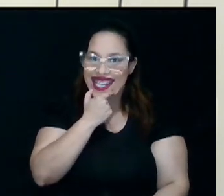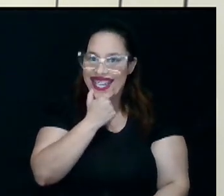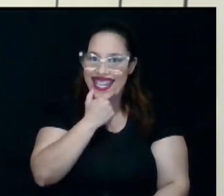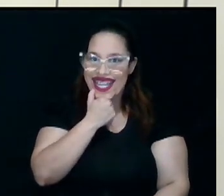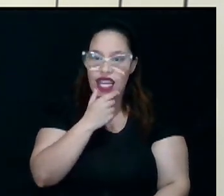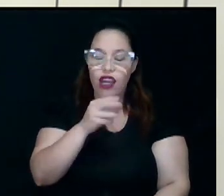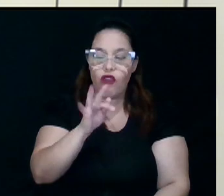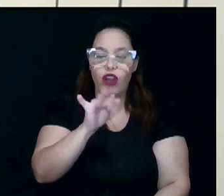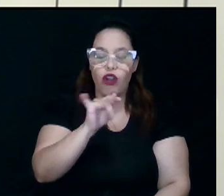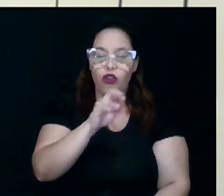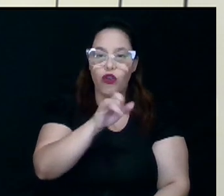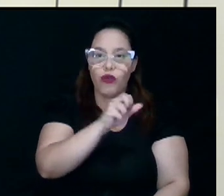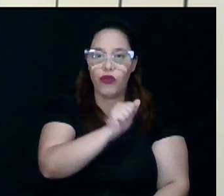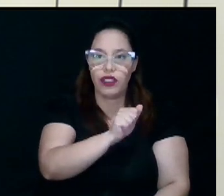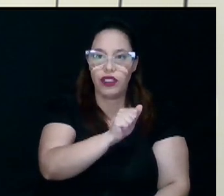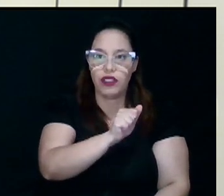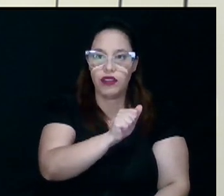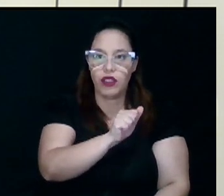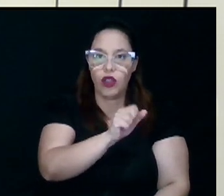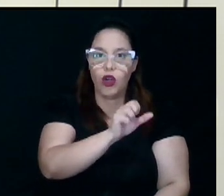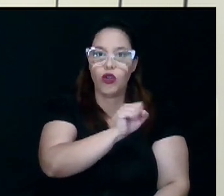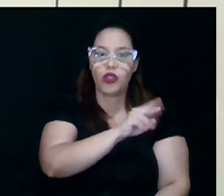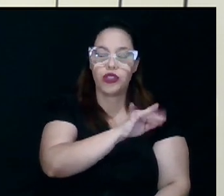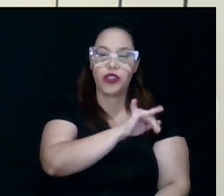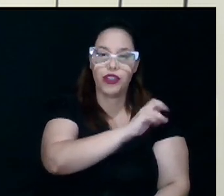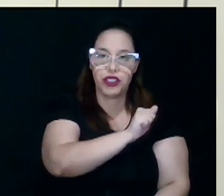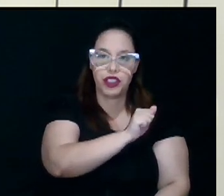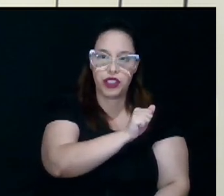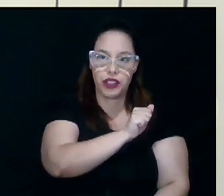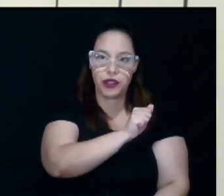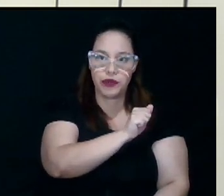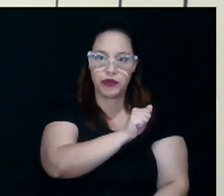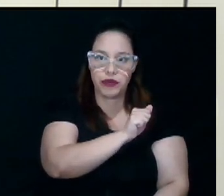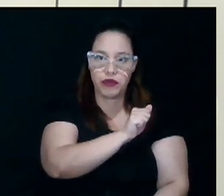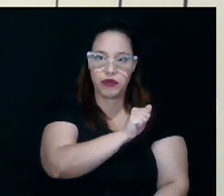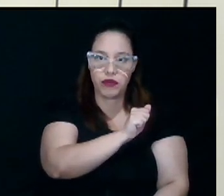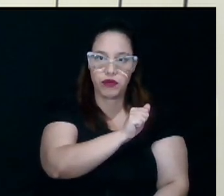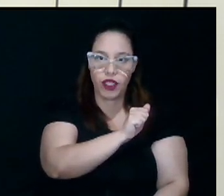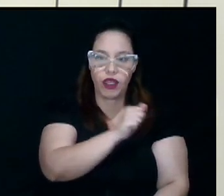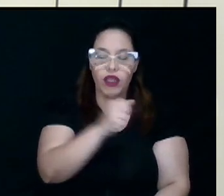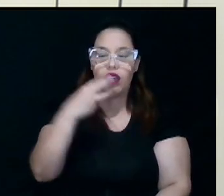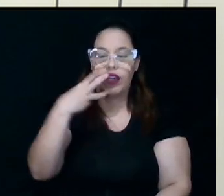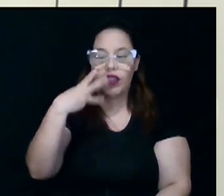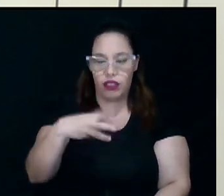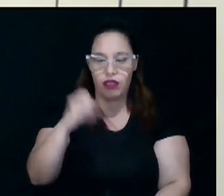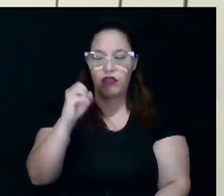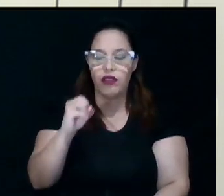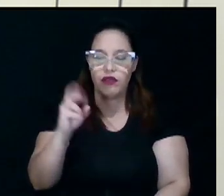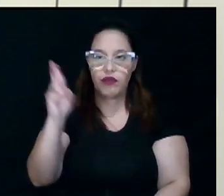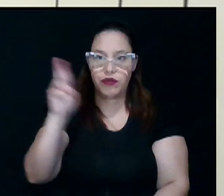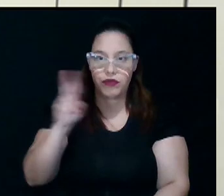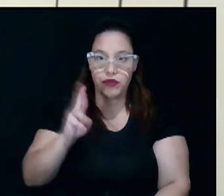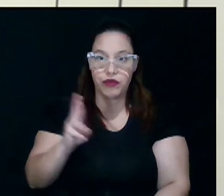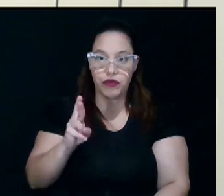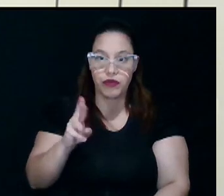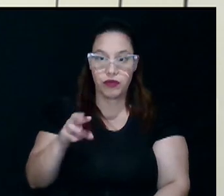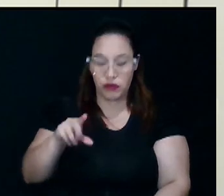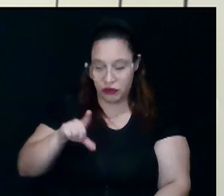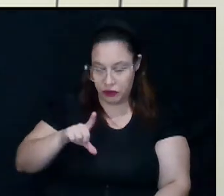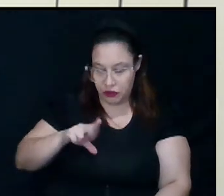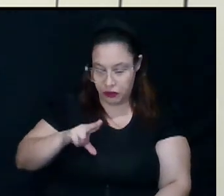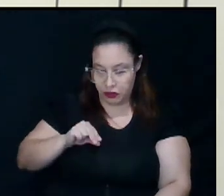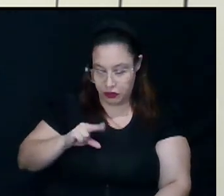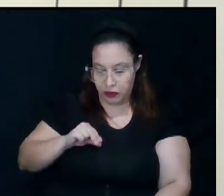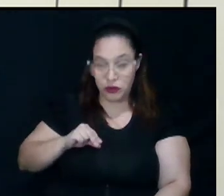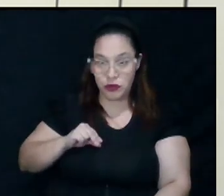com menor número de questões, o valor é de R$ 30 para participantes de escolas particulares e R$ 15